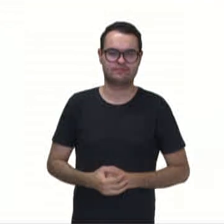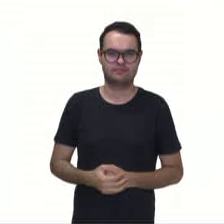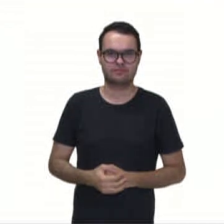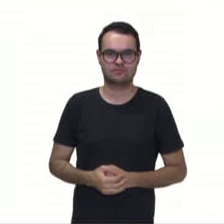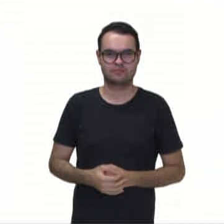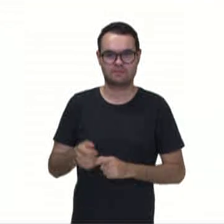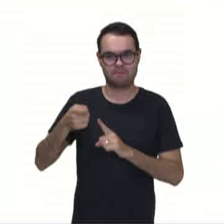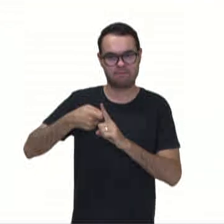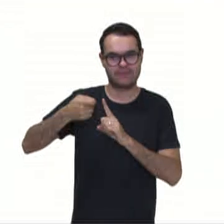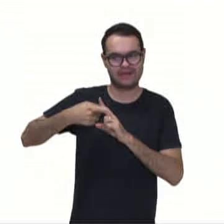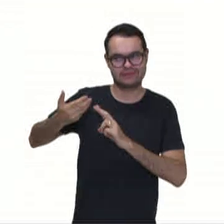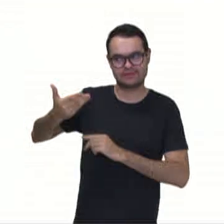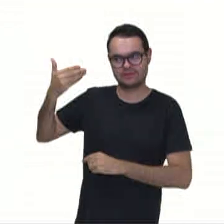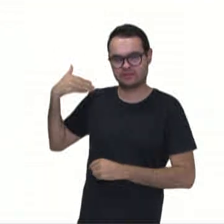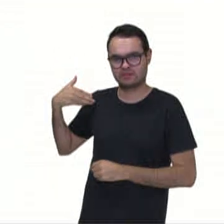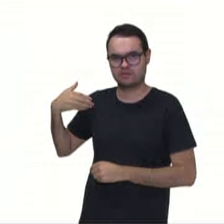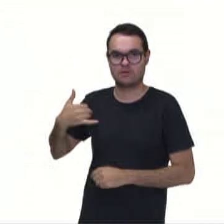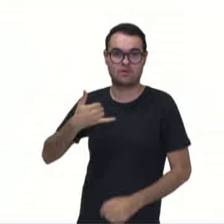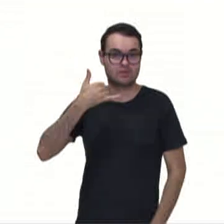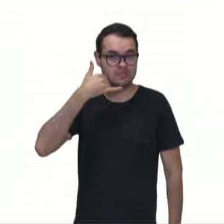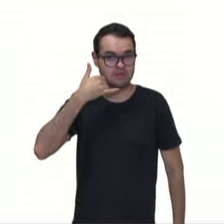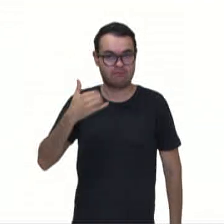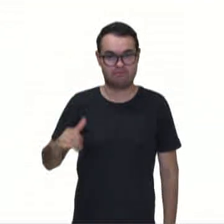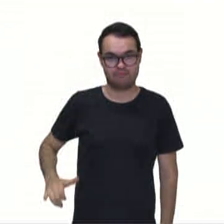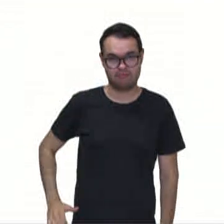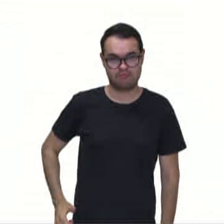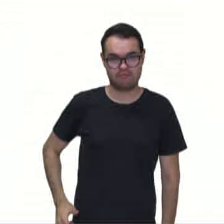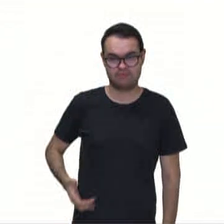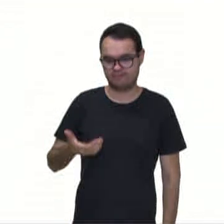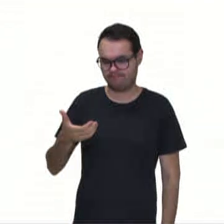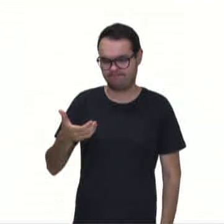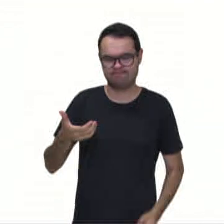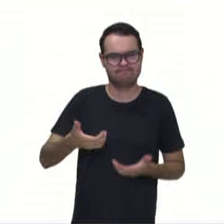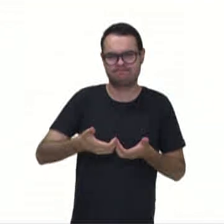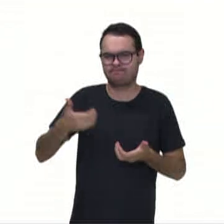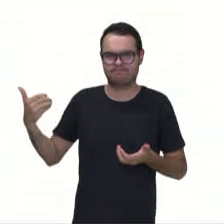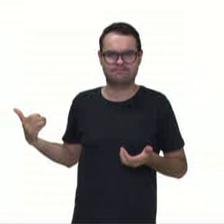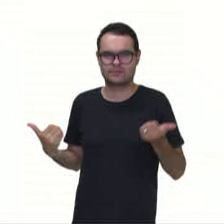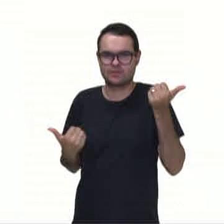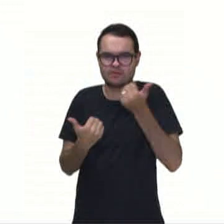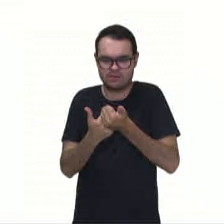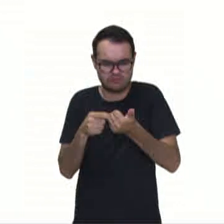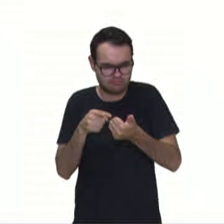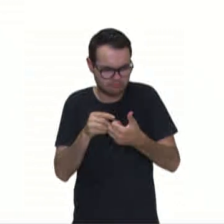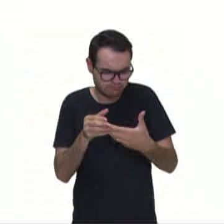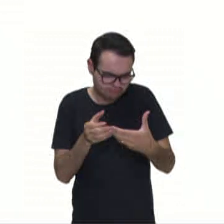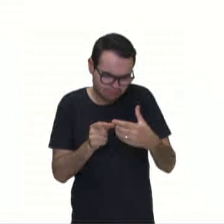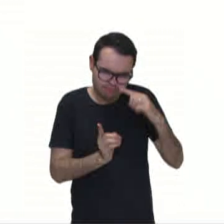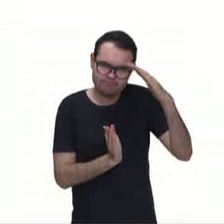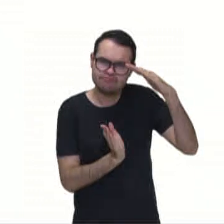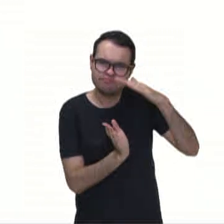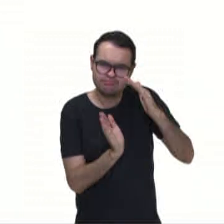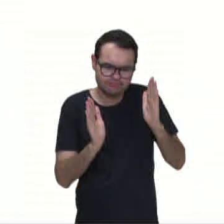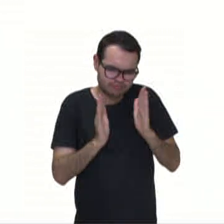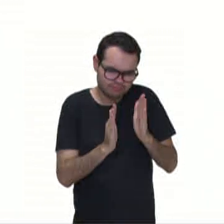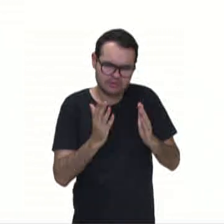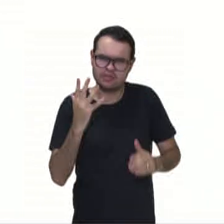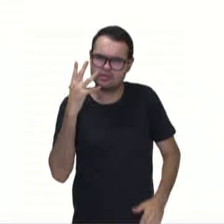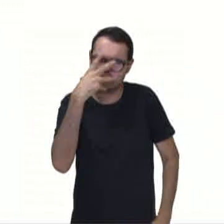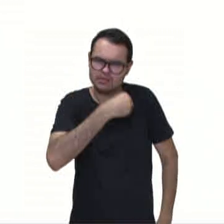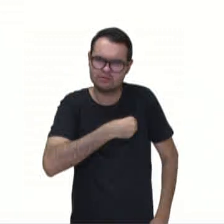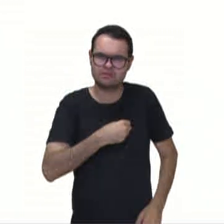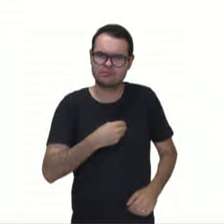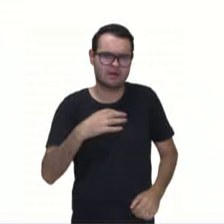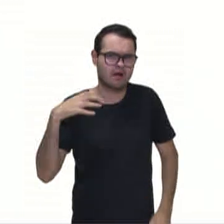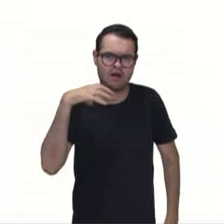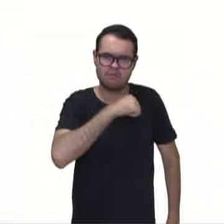alguns meses troquei meu celular, um modelo lindo, pequeno, prático. Segundo a